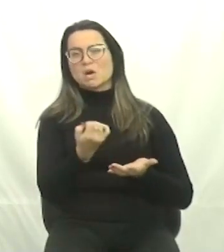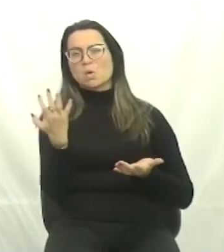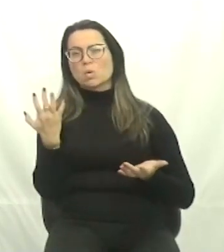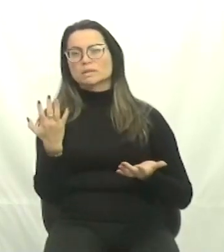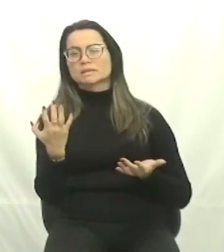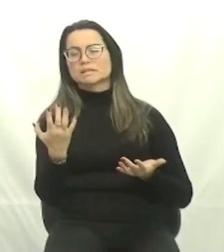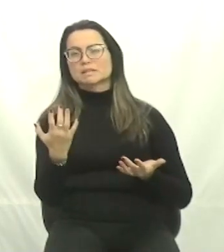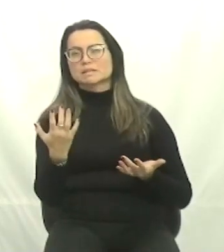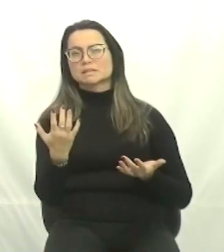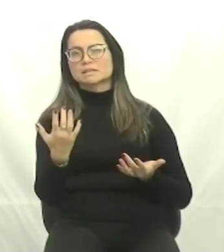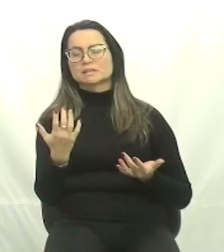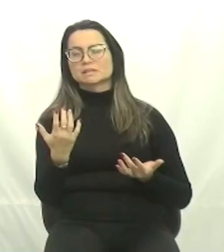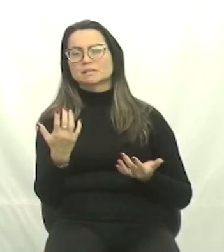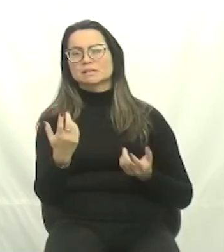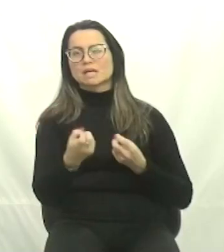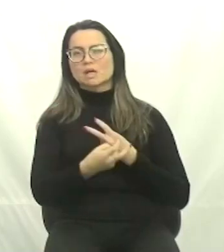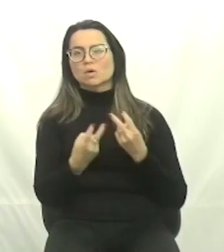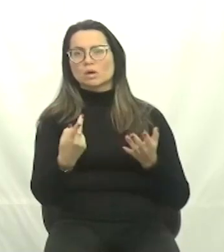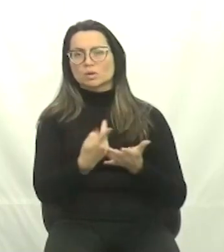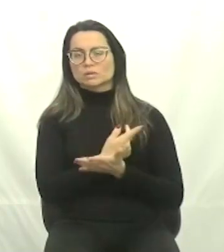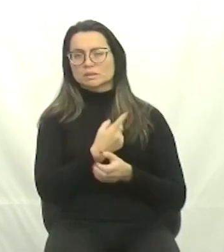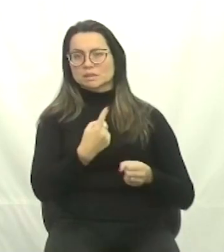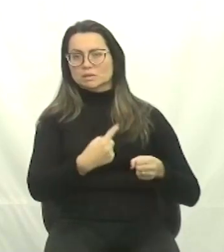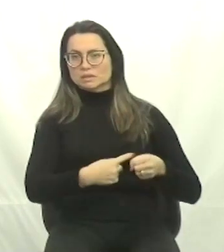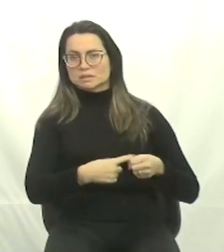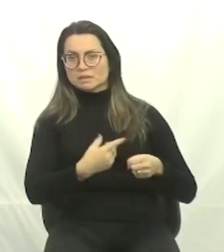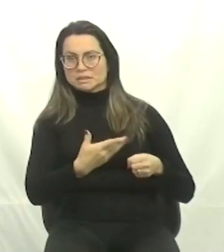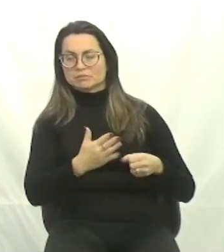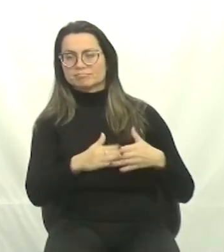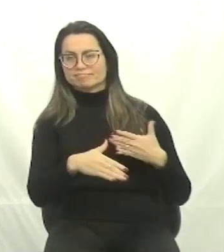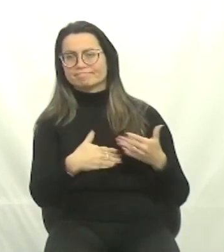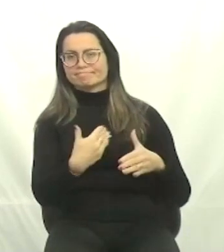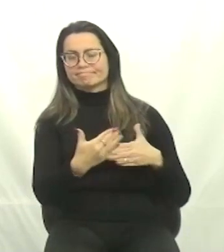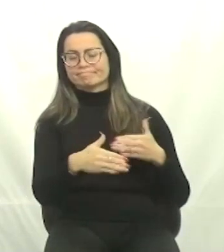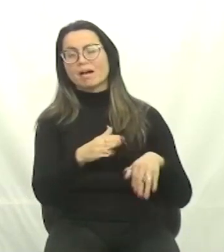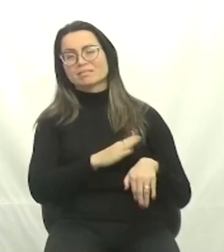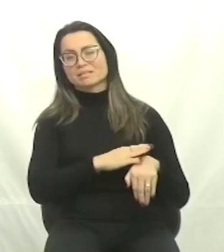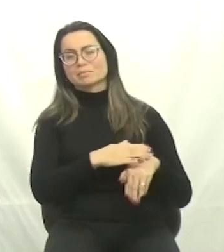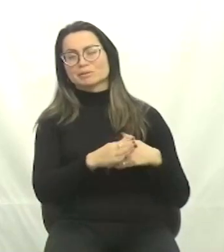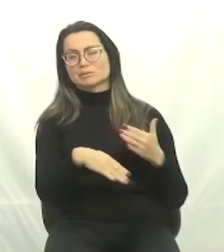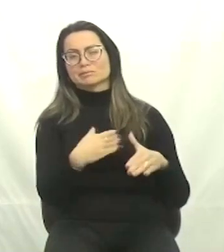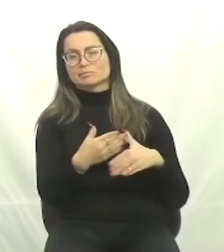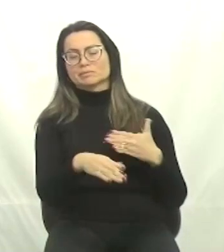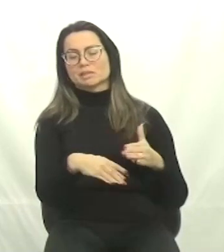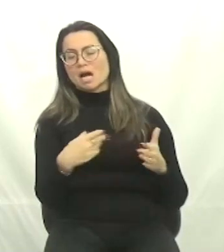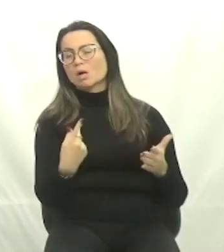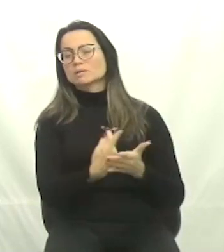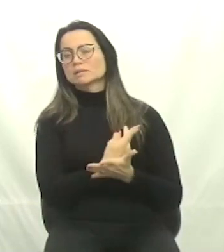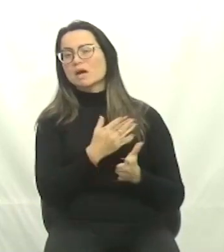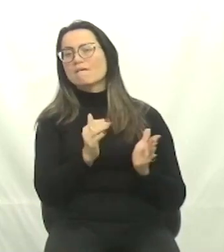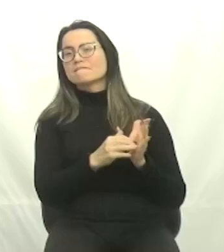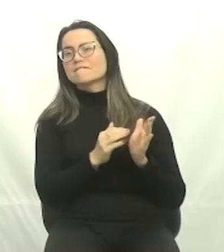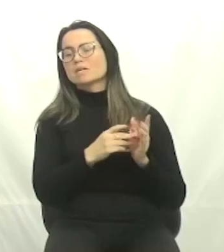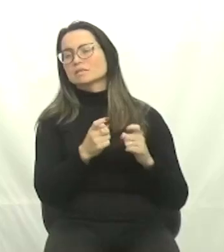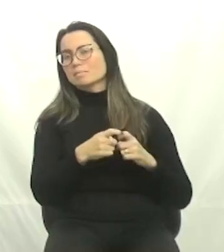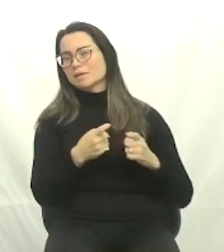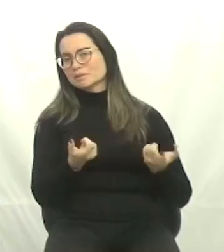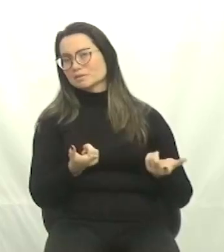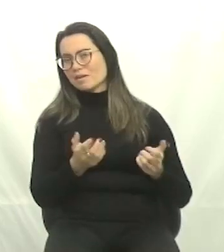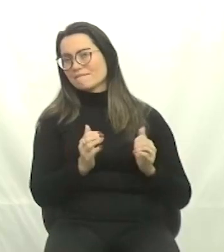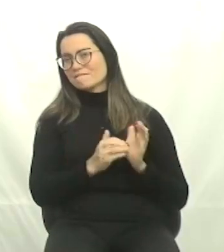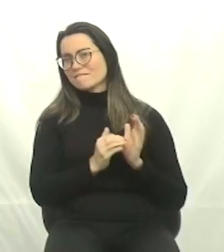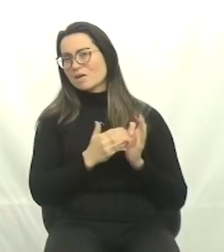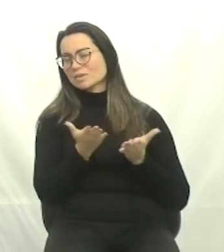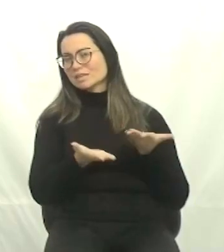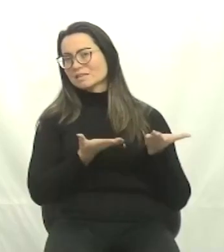Toninho aconteceu na nossa cidade, nesse decorrer do tempo, por falta de médico, por falta de atendimento,